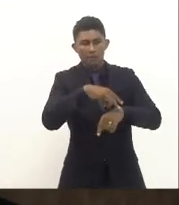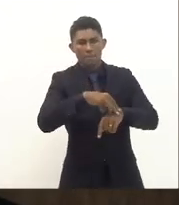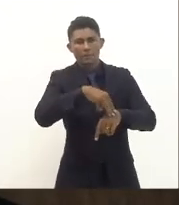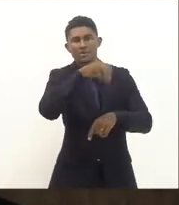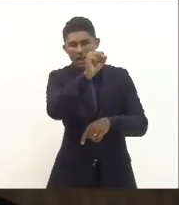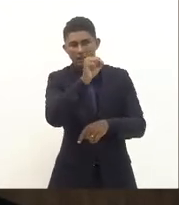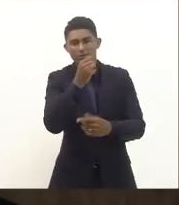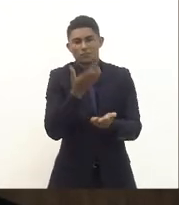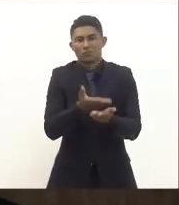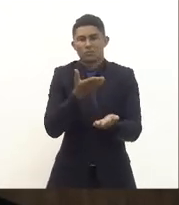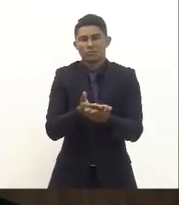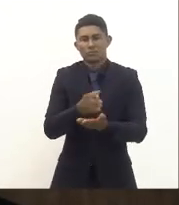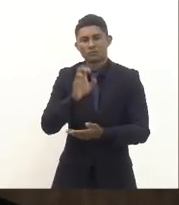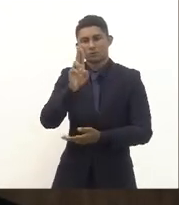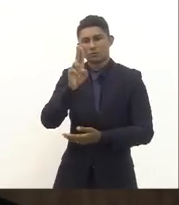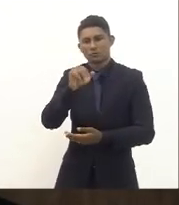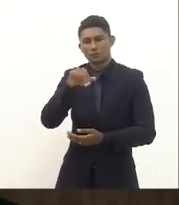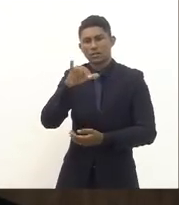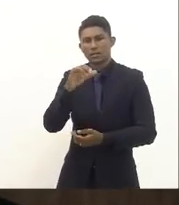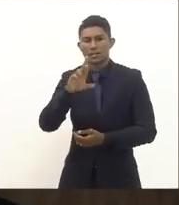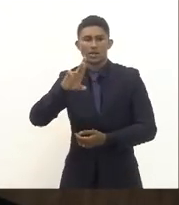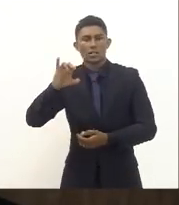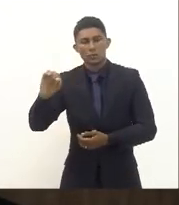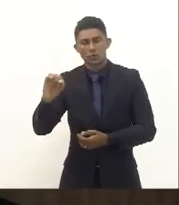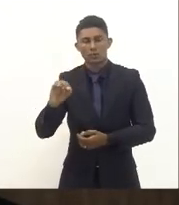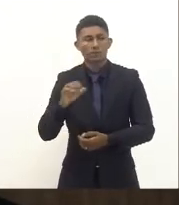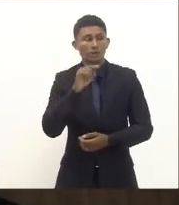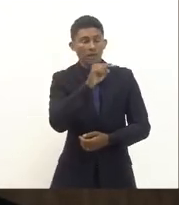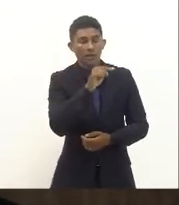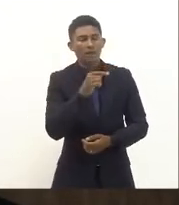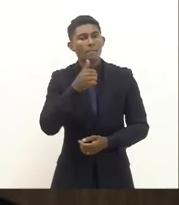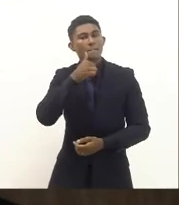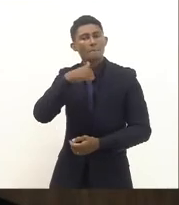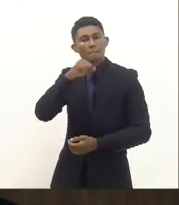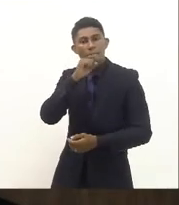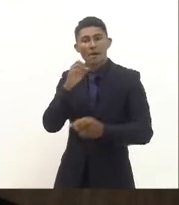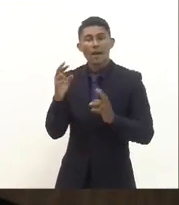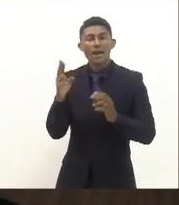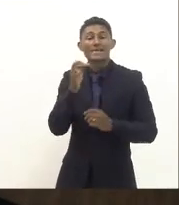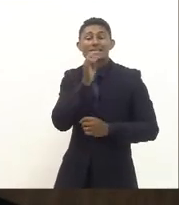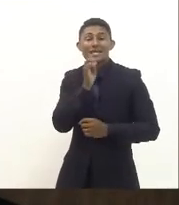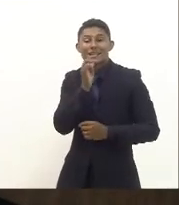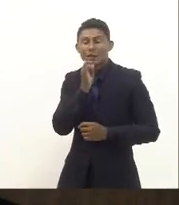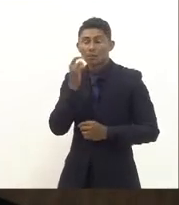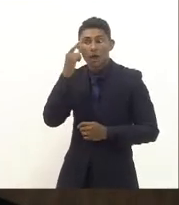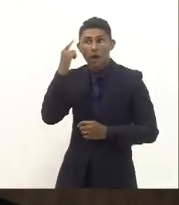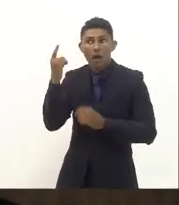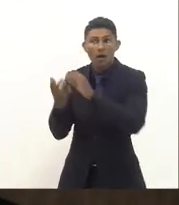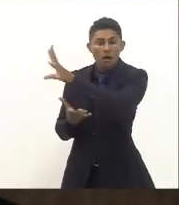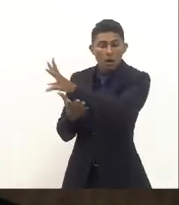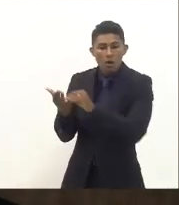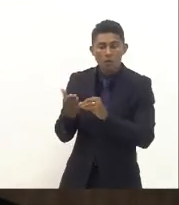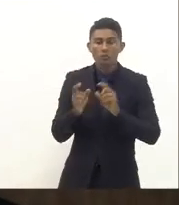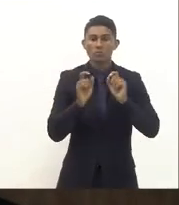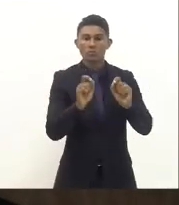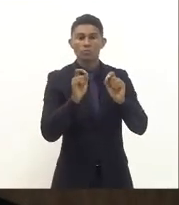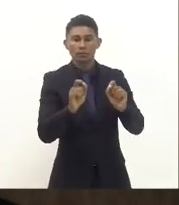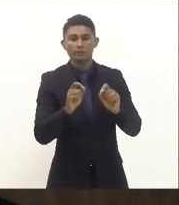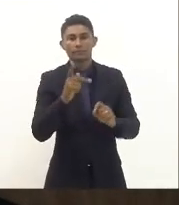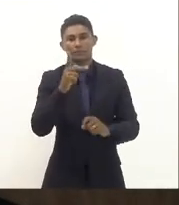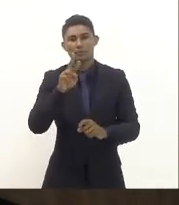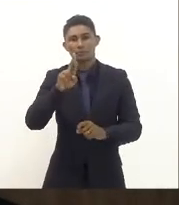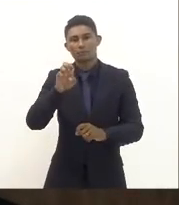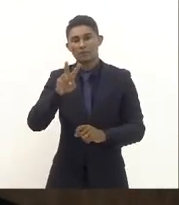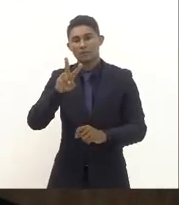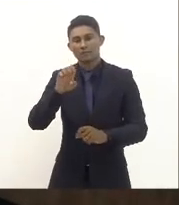educação na Unirio que desenvolve inspirado no exemplo de sua mãe o pré-vestibular é estudando para vencer